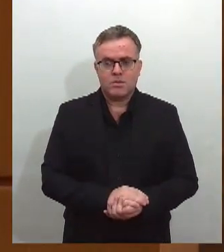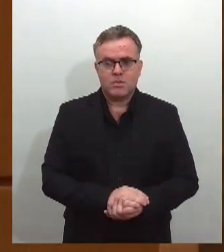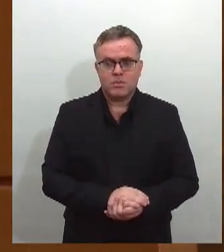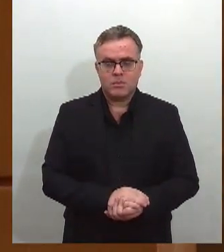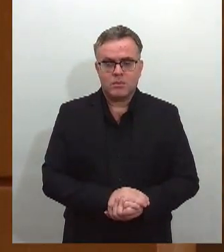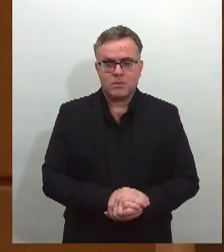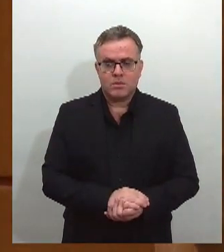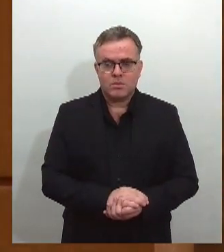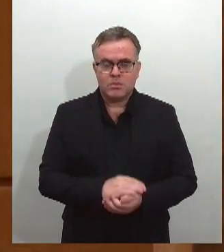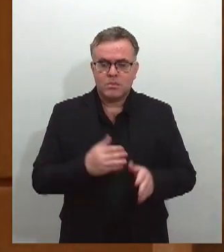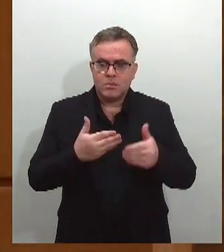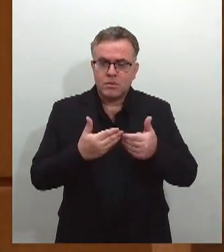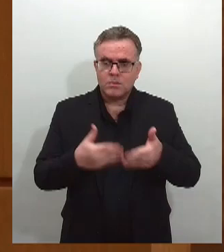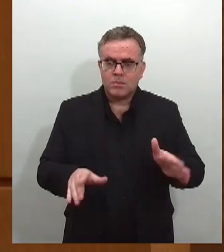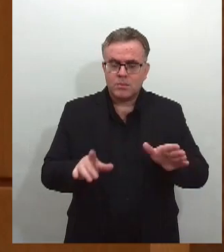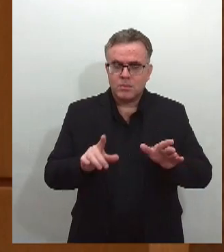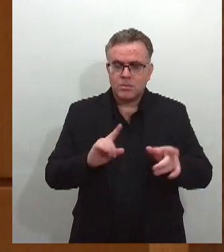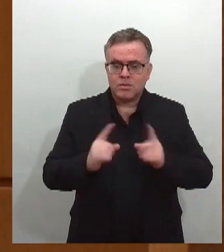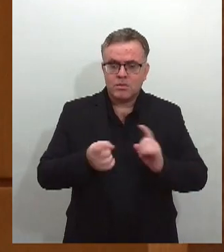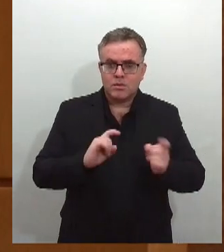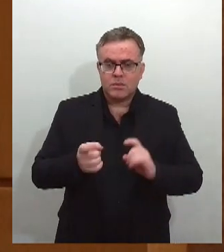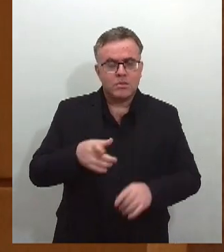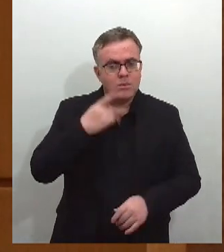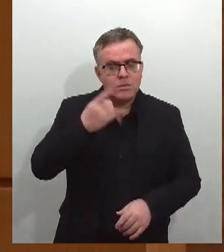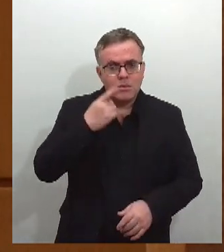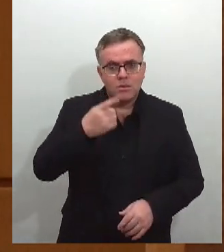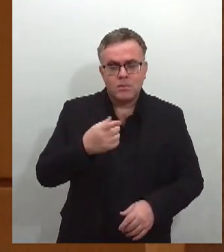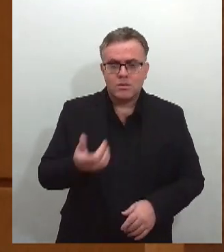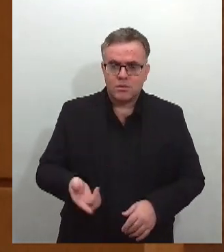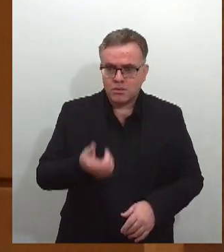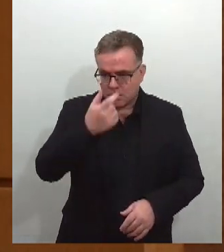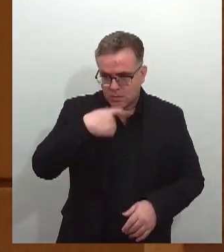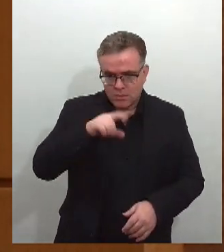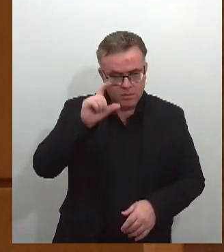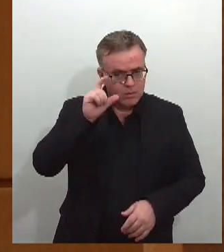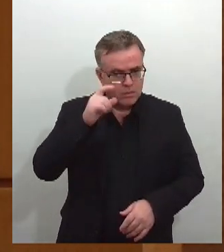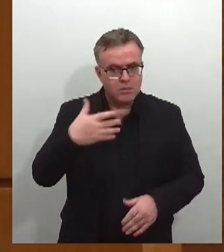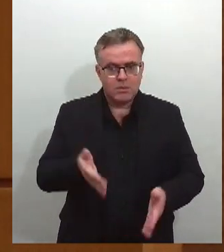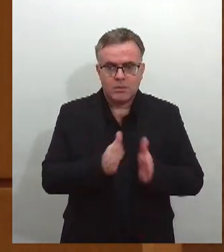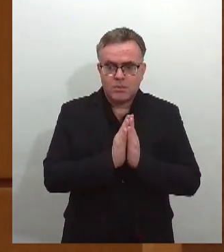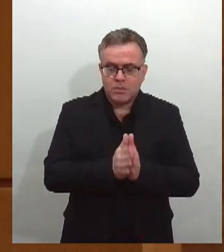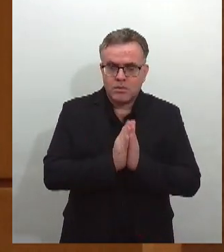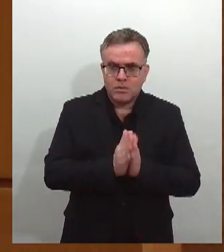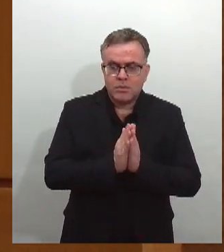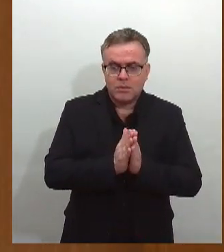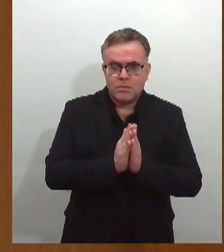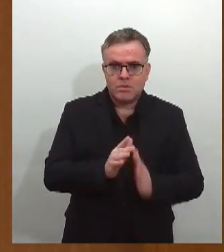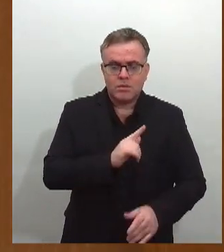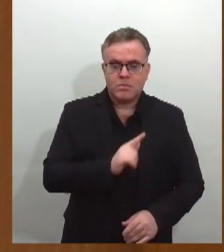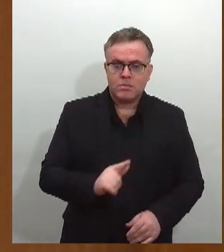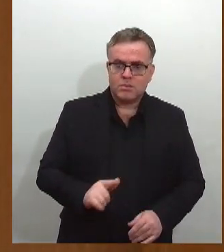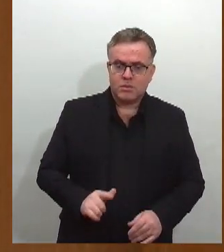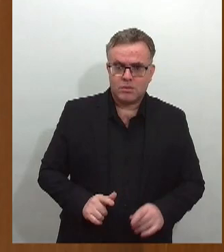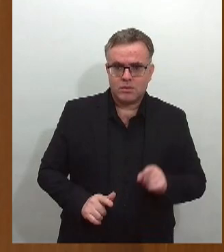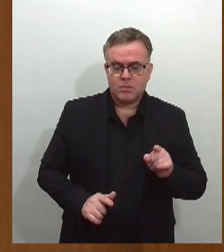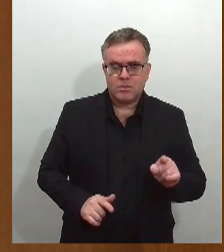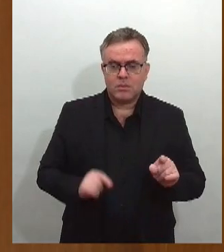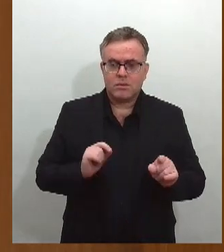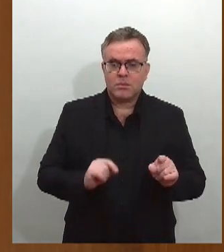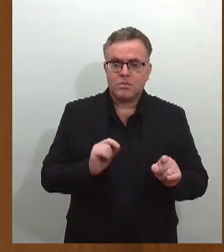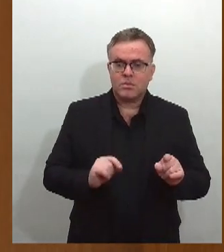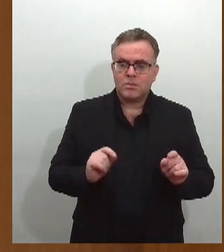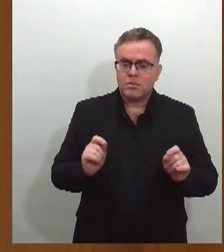pequeno expediente, o deputado estadual Geórgio Passos fez um apelo ao governador do estado, Fábio Mitidieri, para que ele avalie